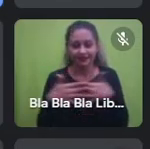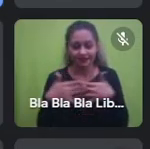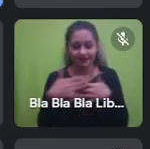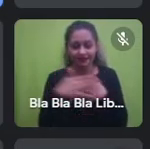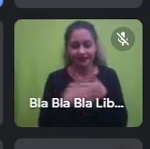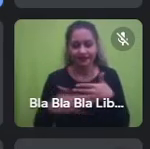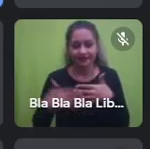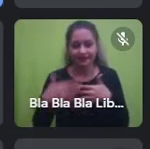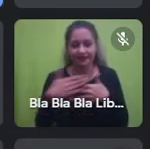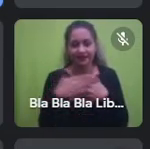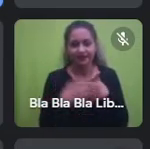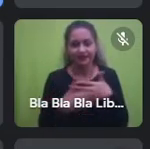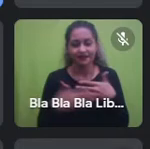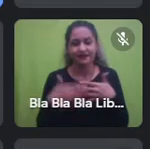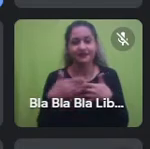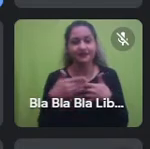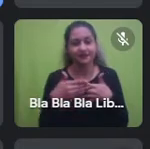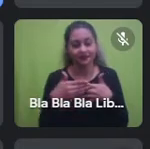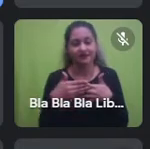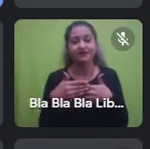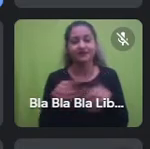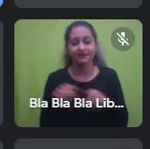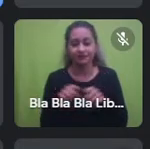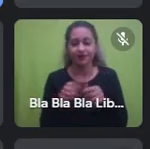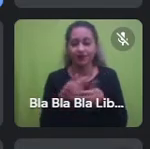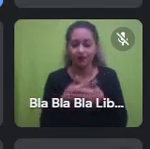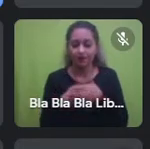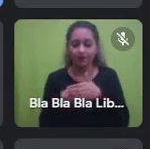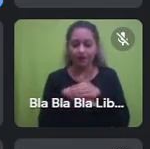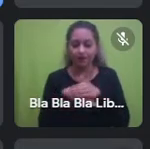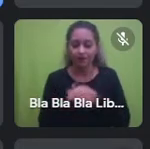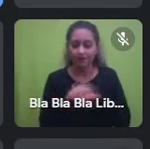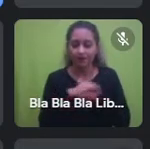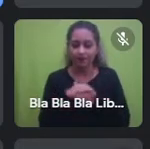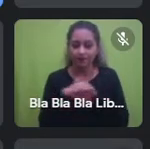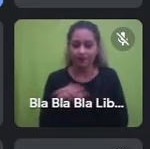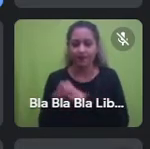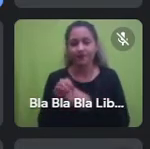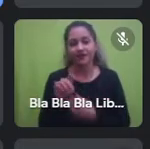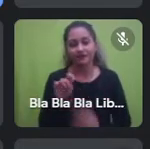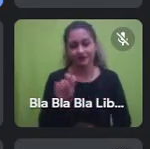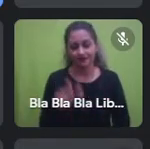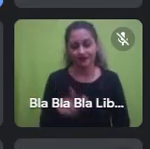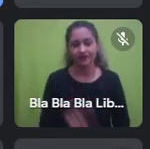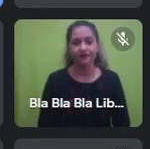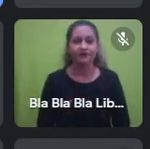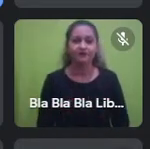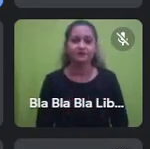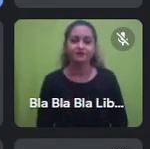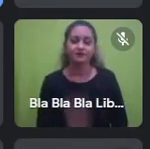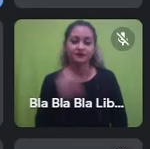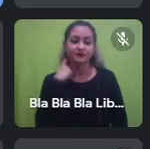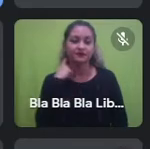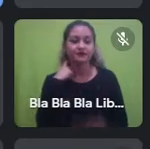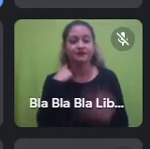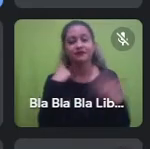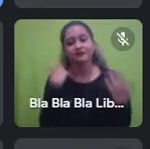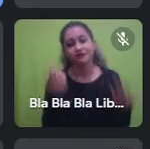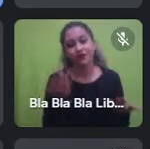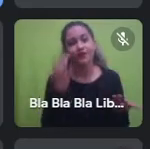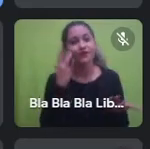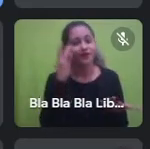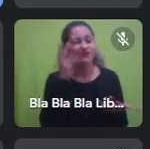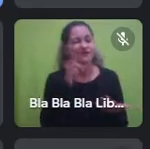digamos assim, que bioacumulam maiores concentrações desses metais. Então, eu acho que vai ser